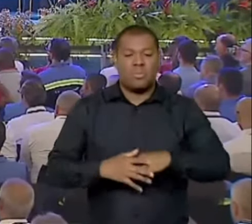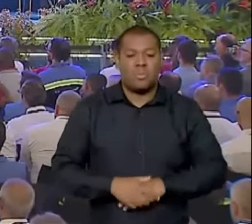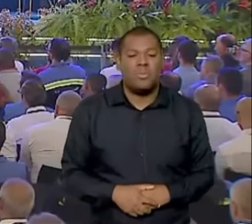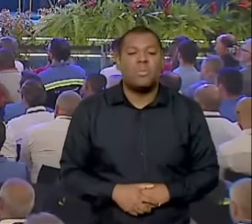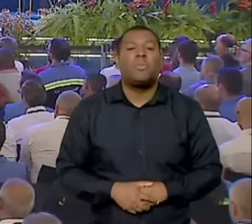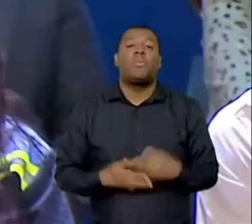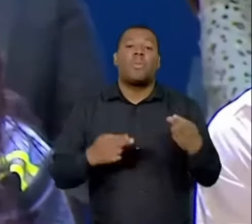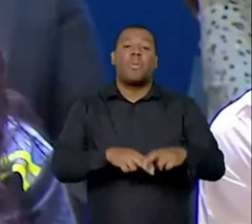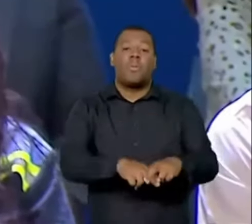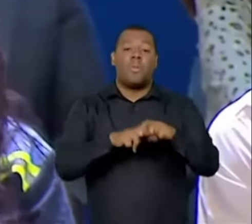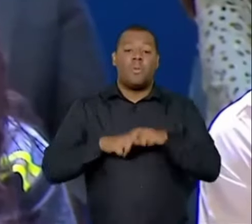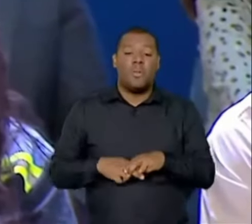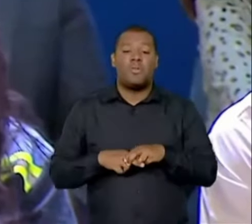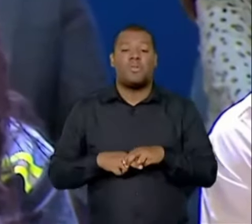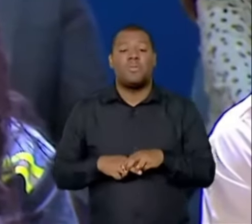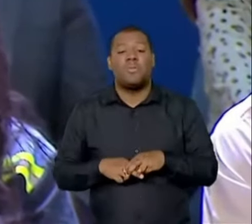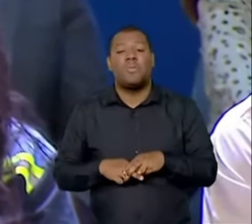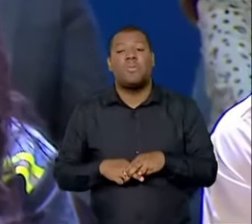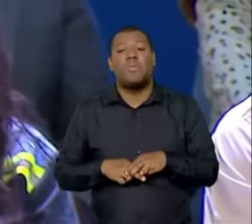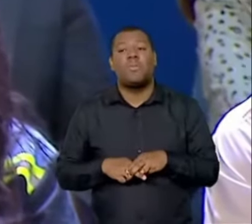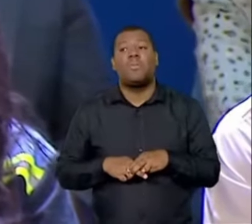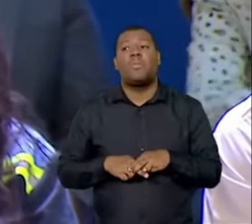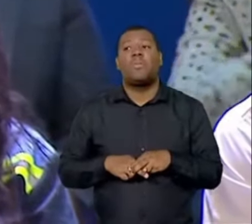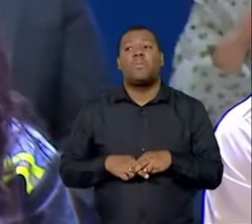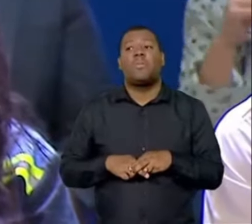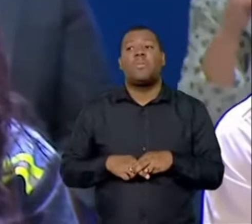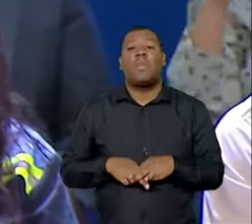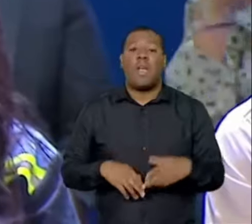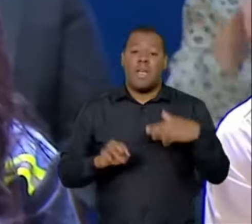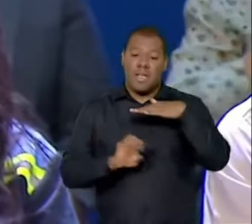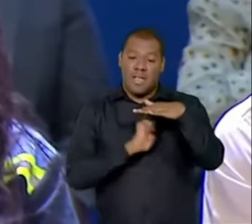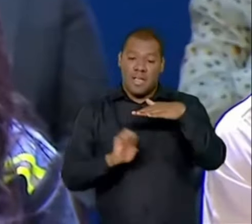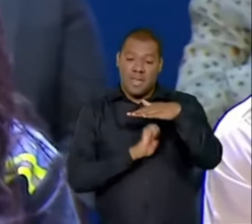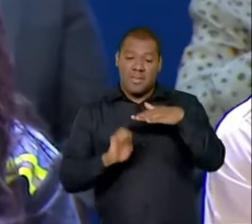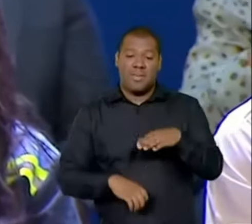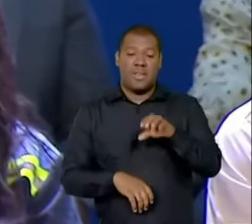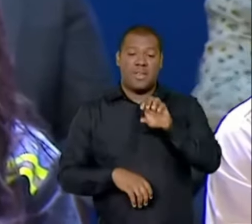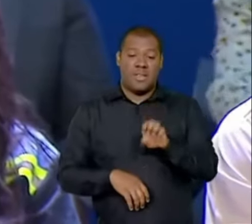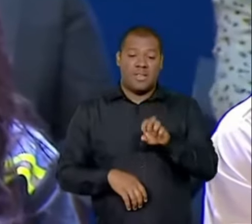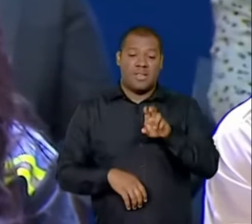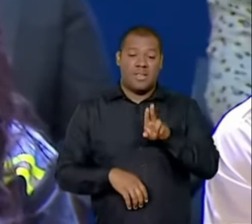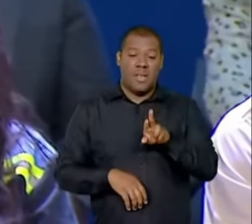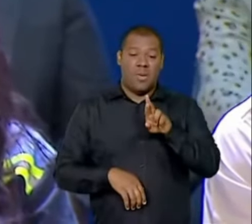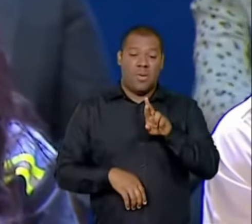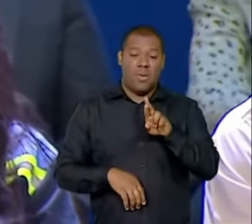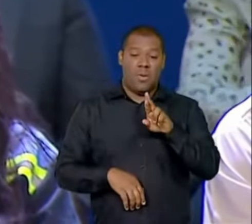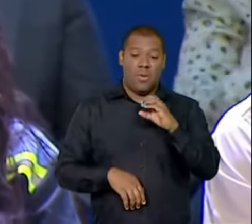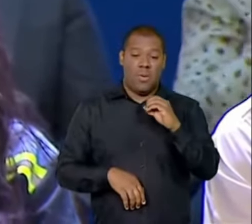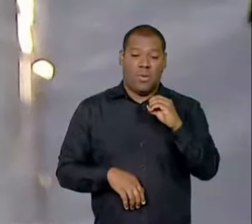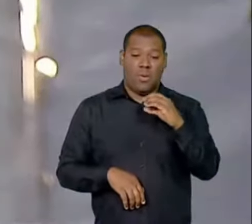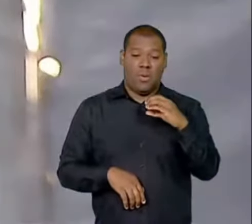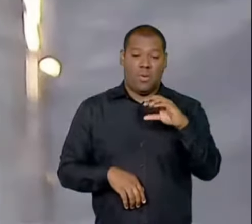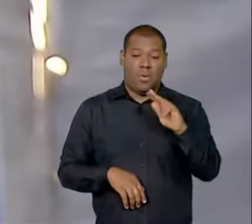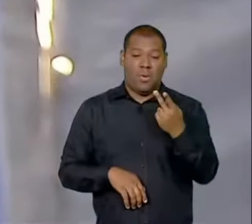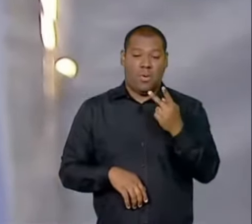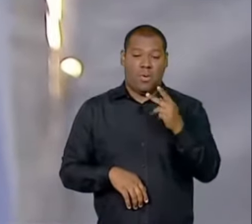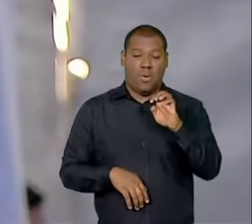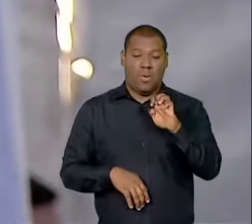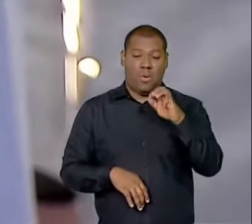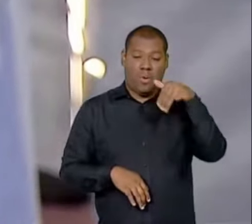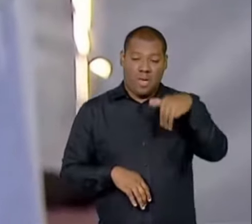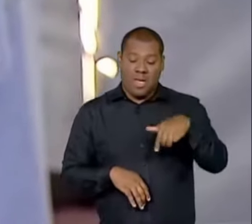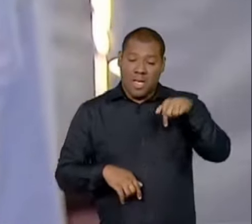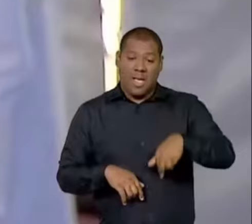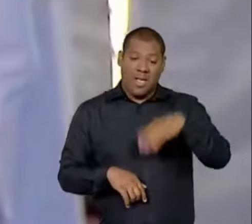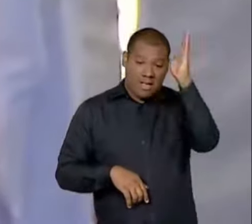Dito isso, eu queria dizer que a vinda da Euroquem para o Brasil e o investimento numa